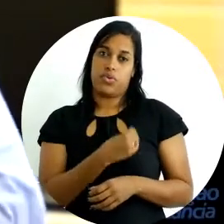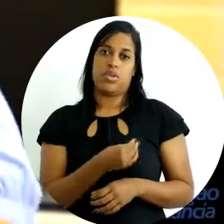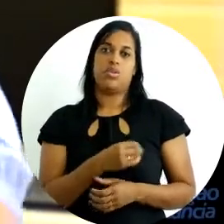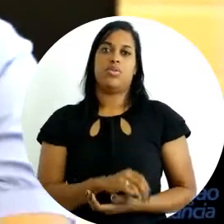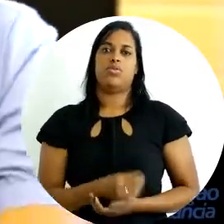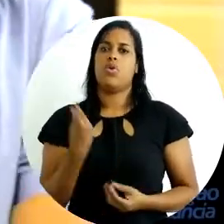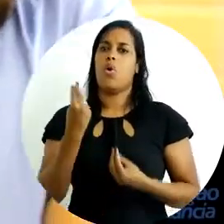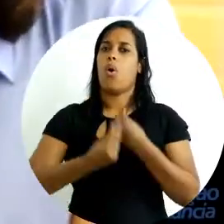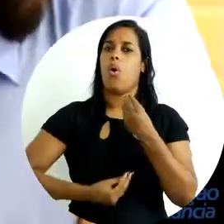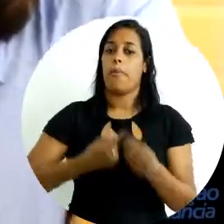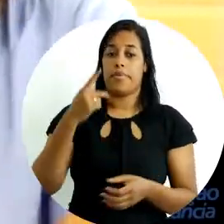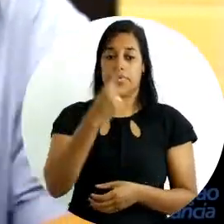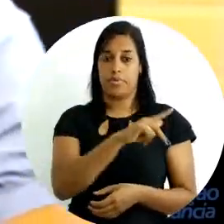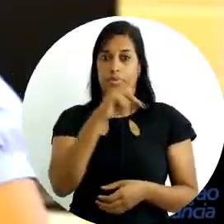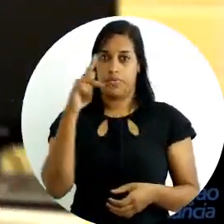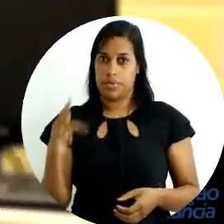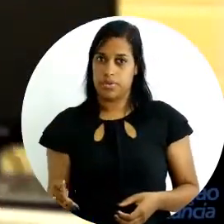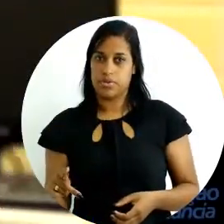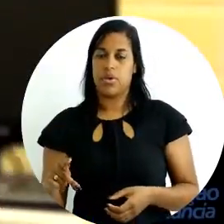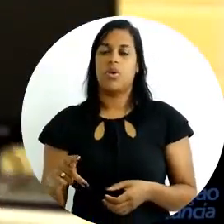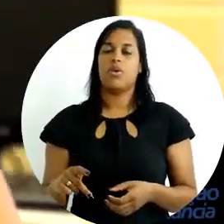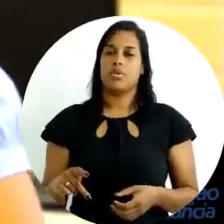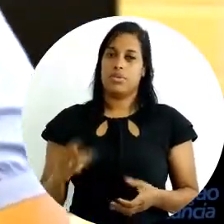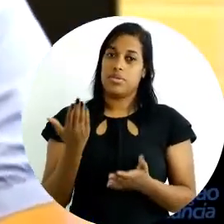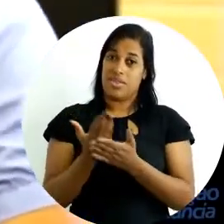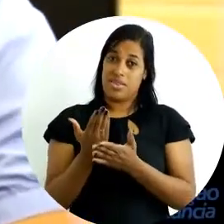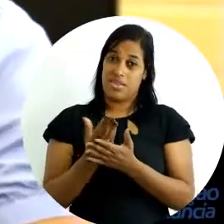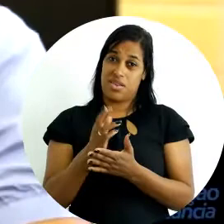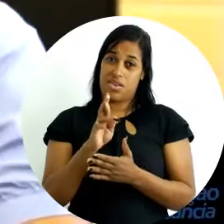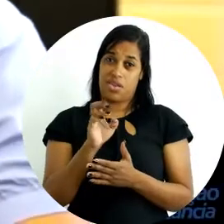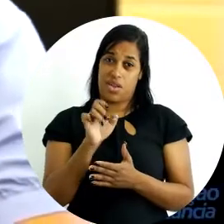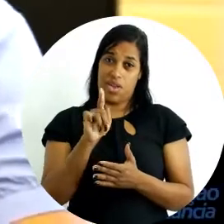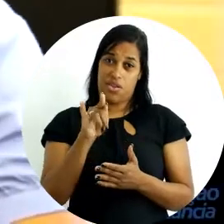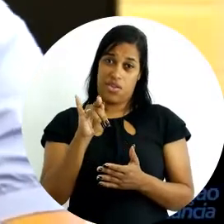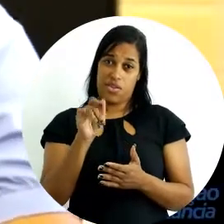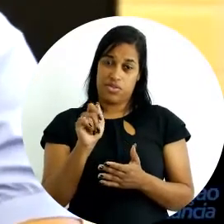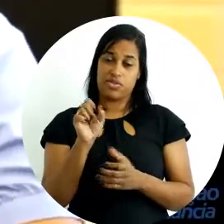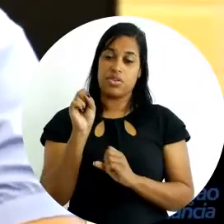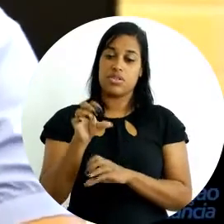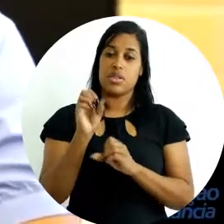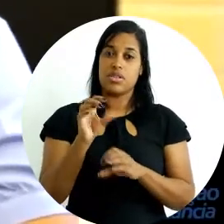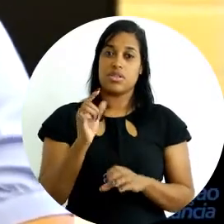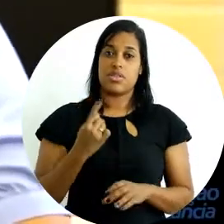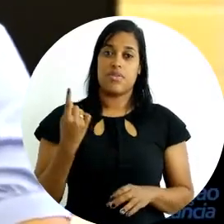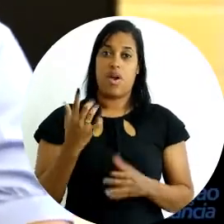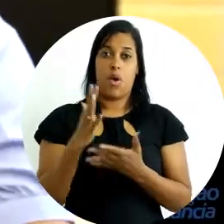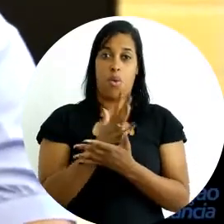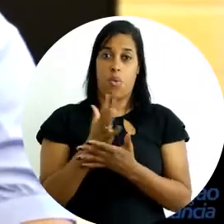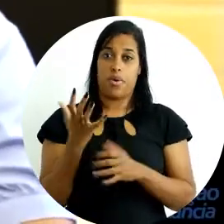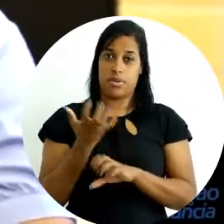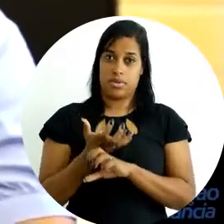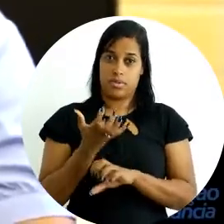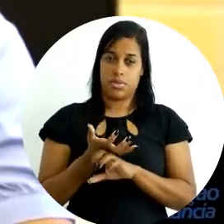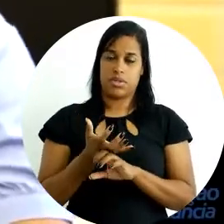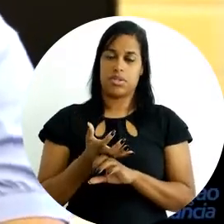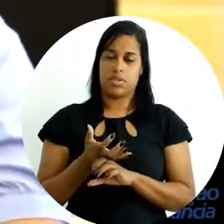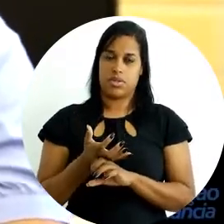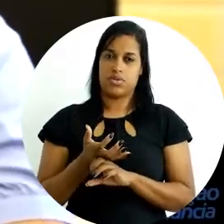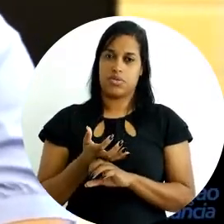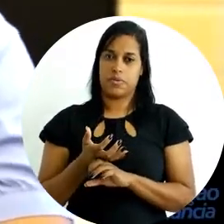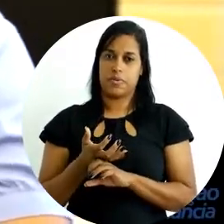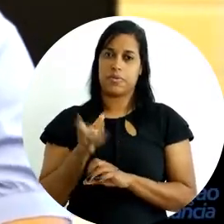seus filhos. Como esses professores das aulas régias, eles ensinavam apenas algumas